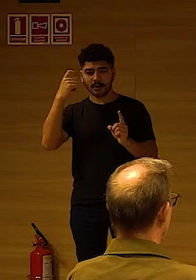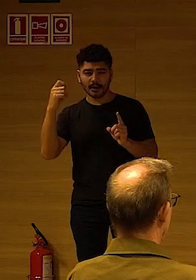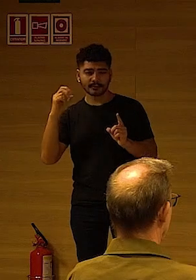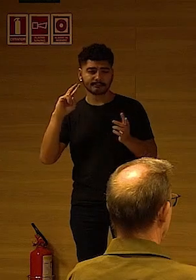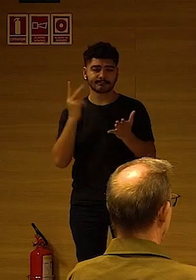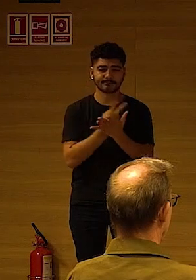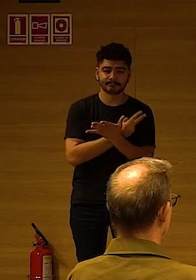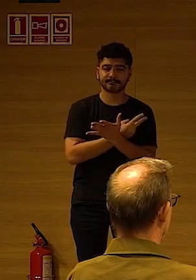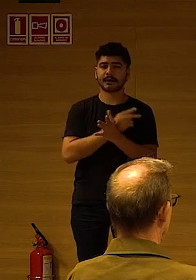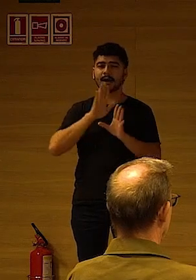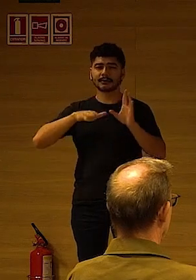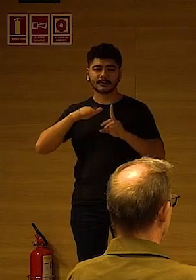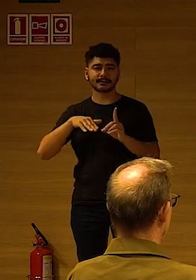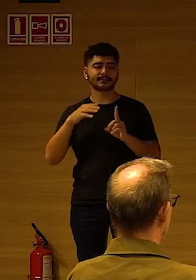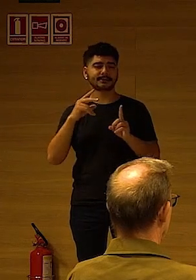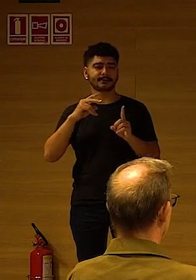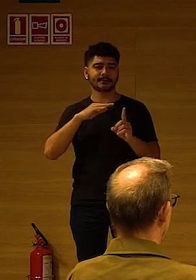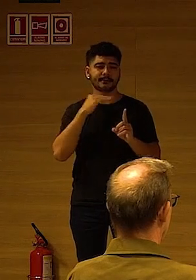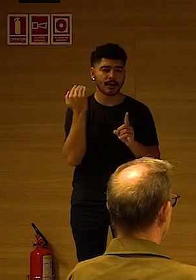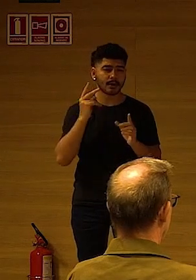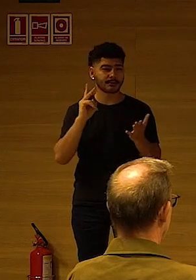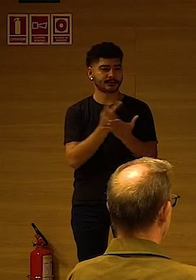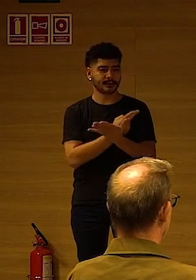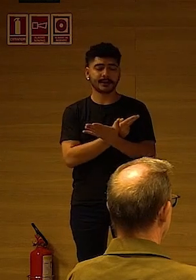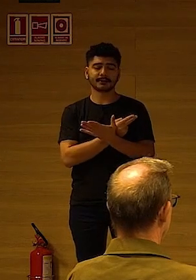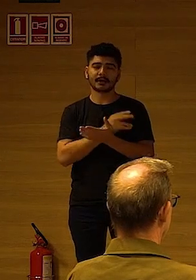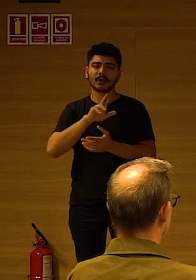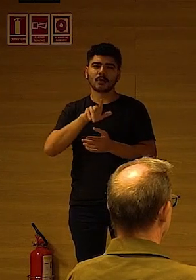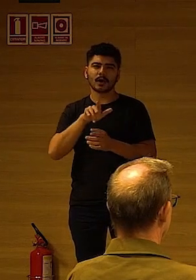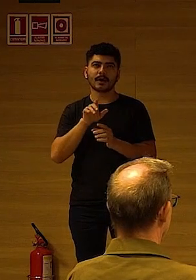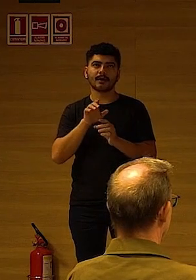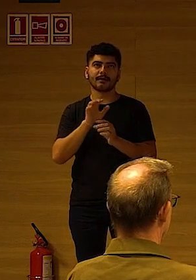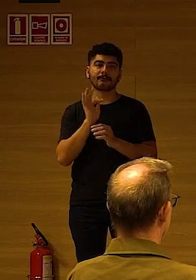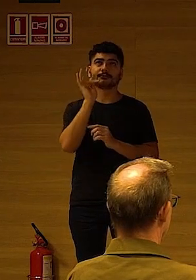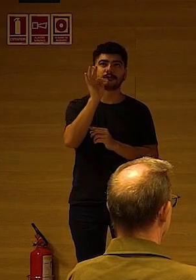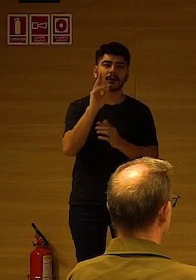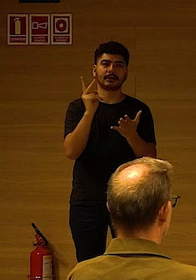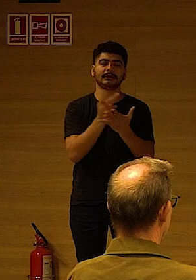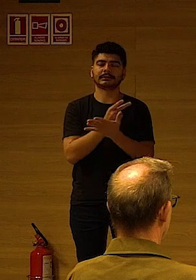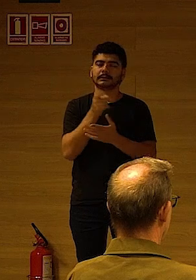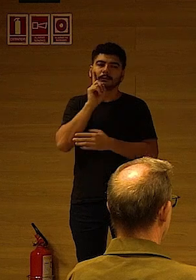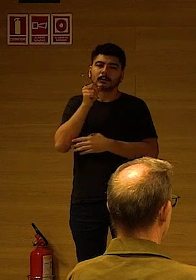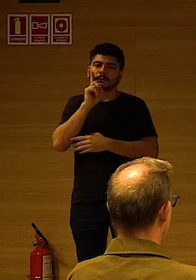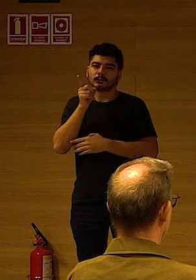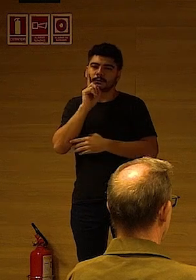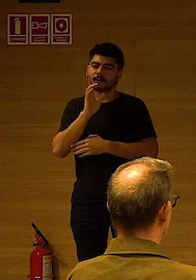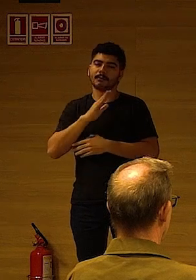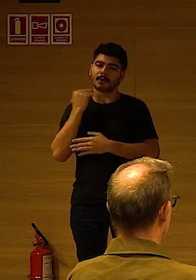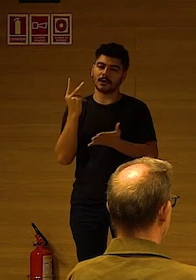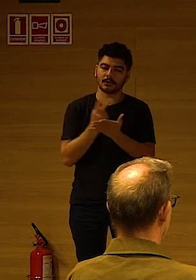às vezes, a morte no encalço, né? Não é aquela coisa também distante, um dia será. Tá no dia a dia, a morte está